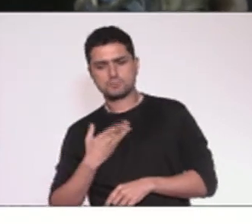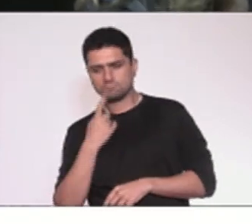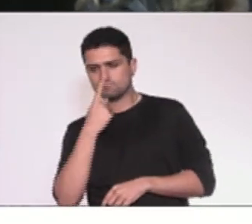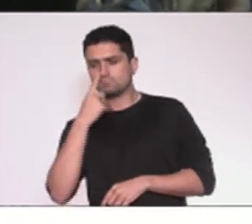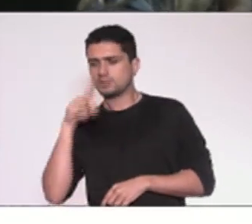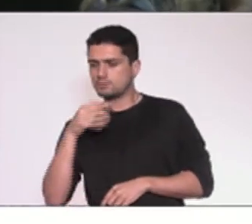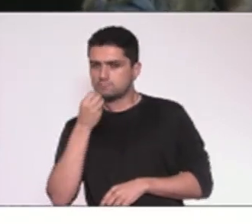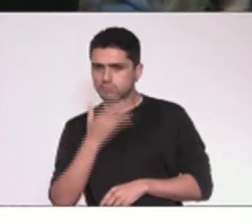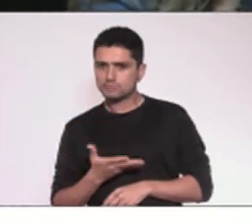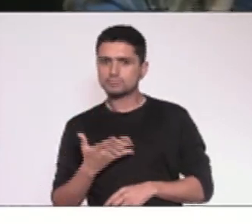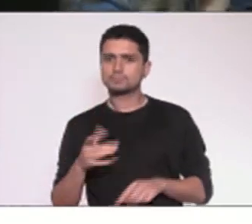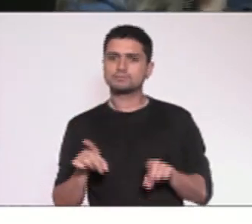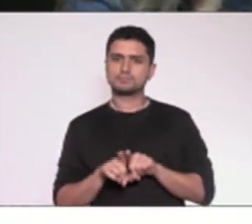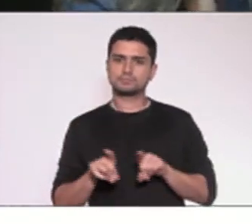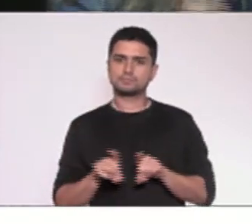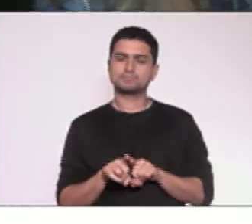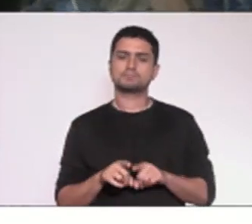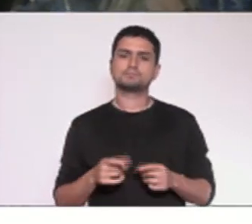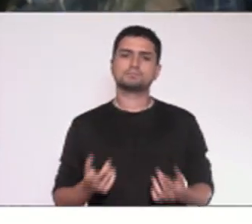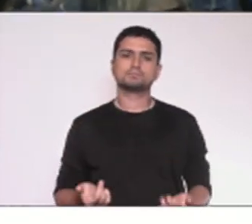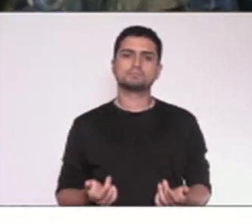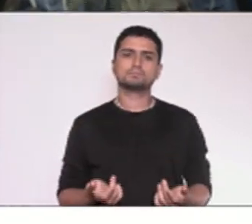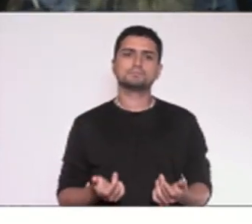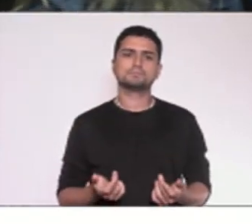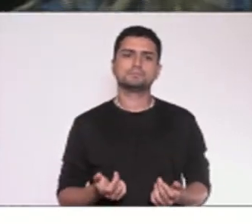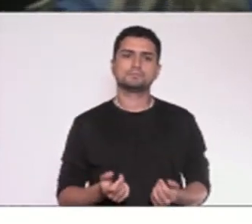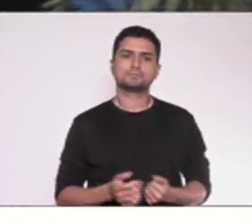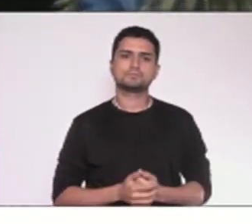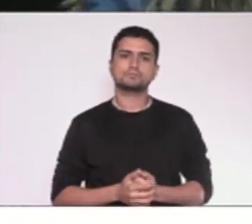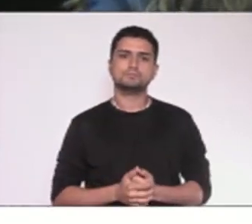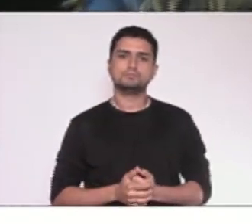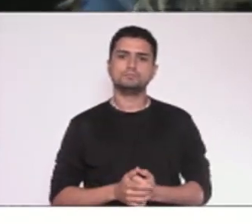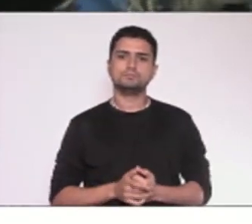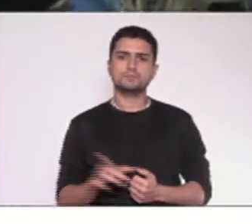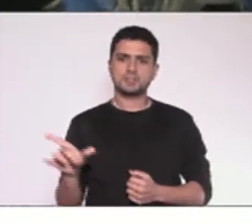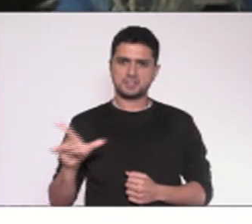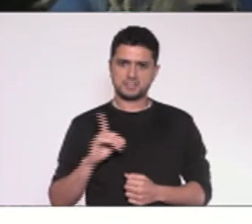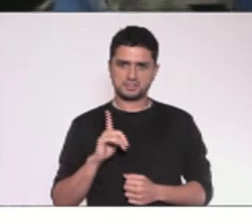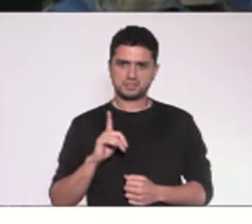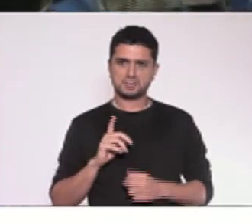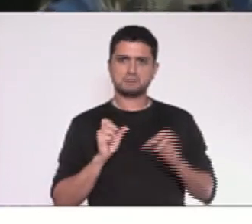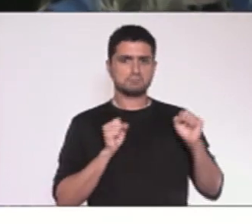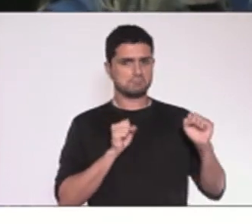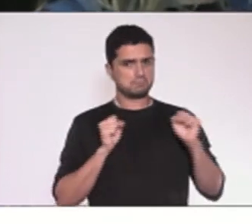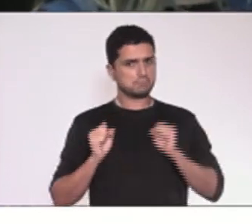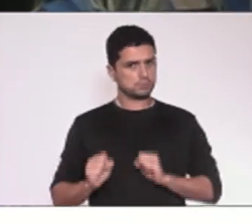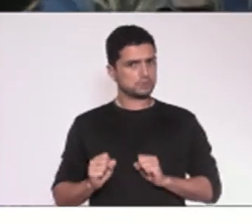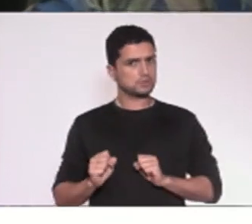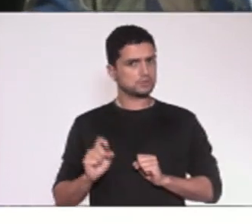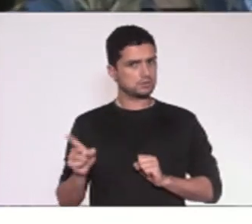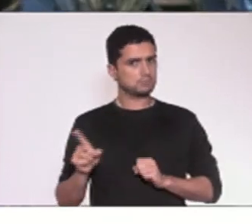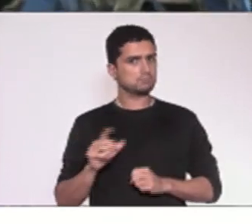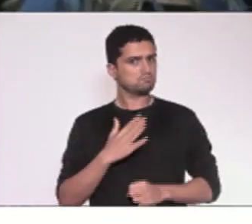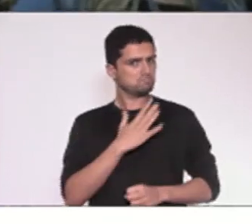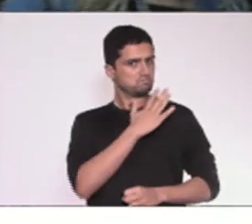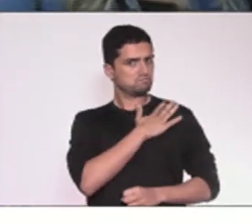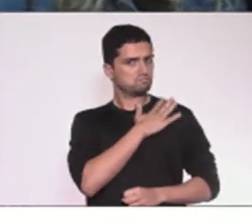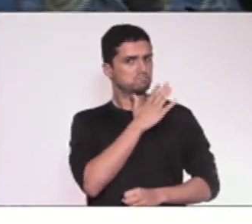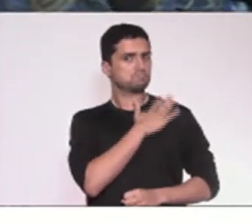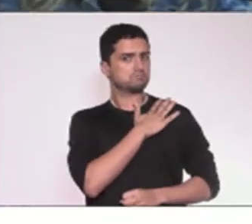amizade, misturada ao poder da sua caneta, fazendo, sem querer rimar, a